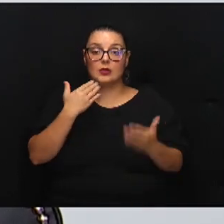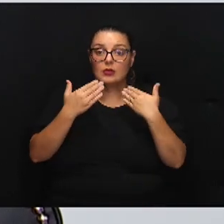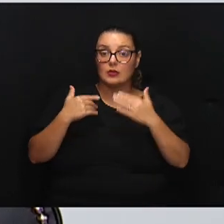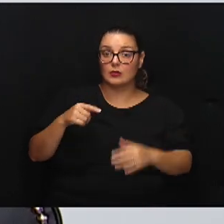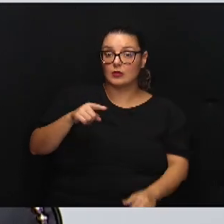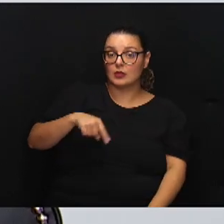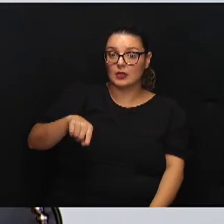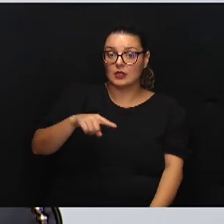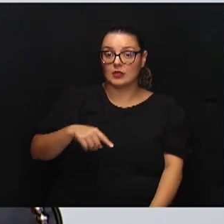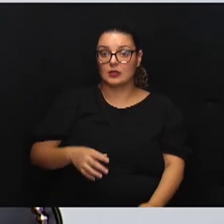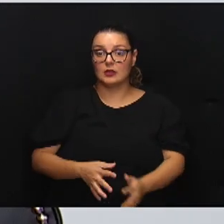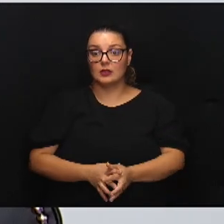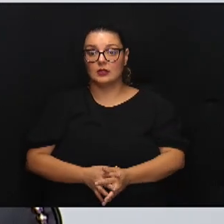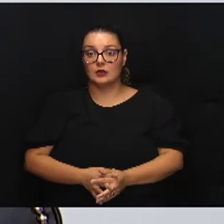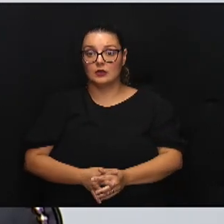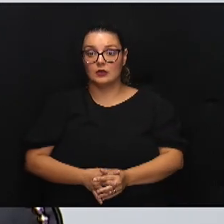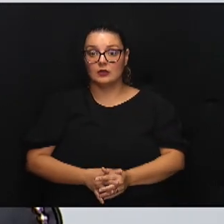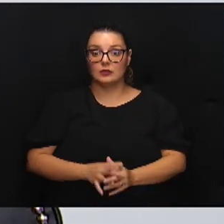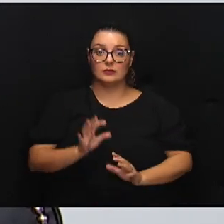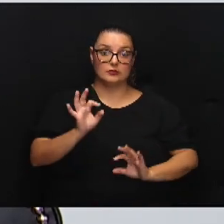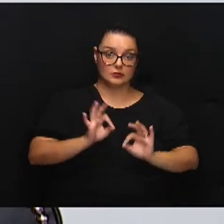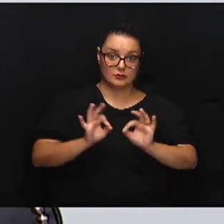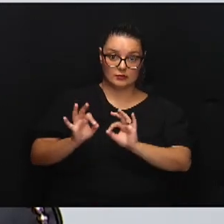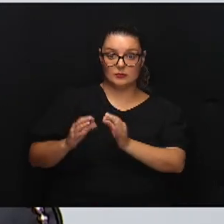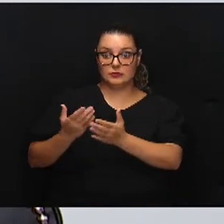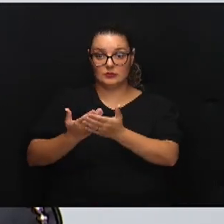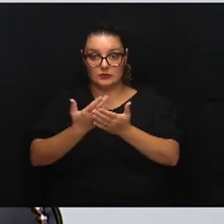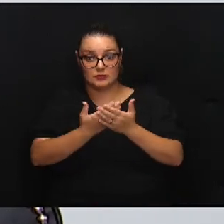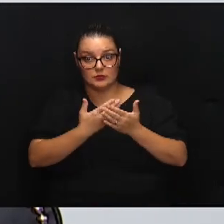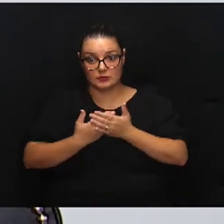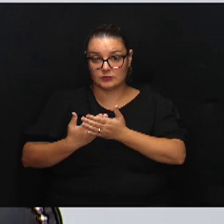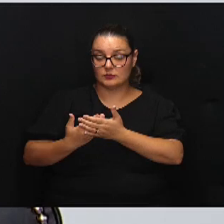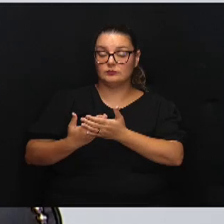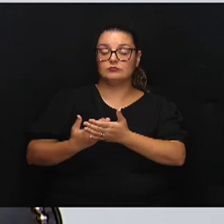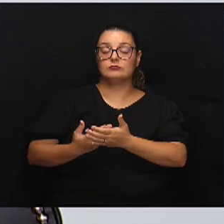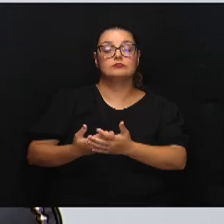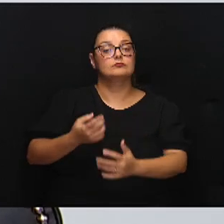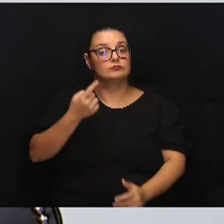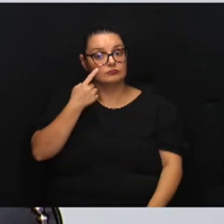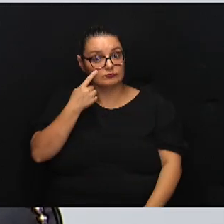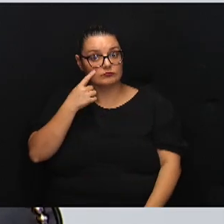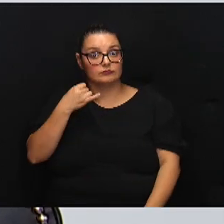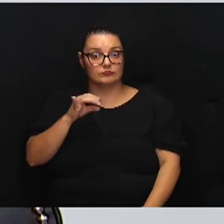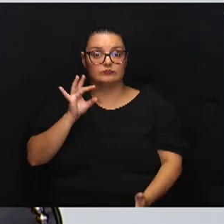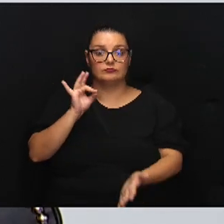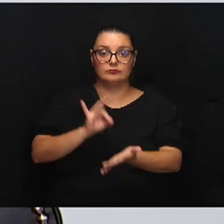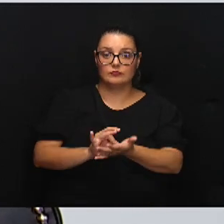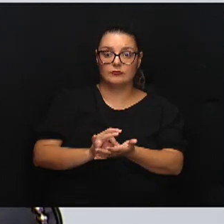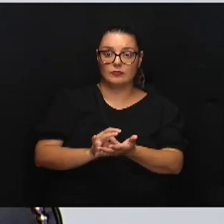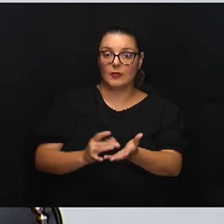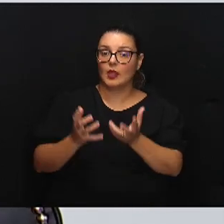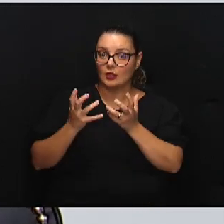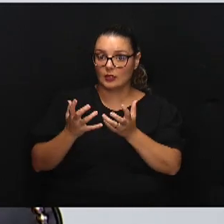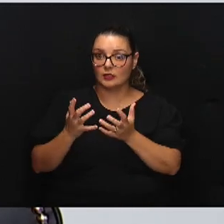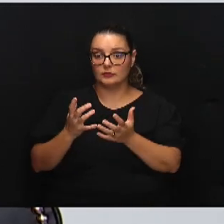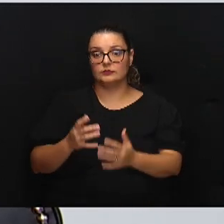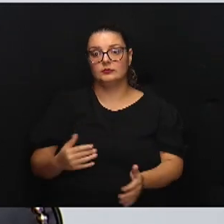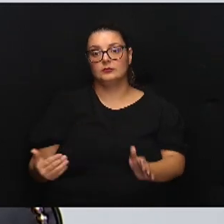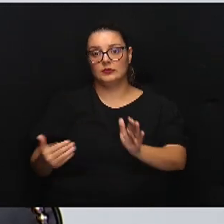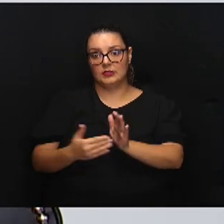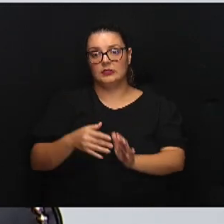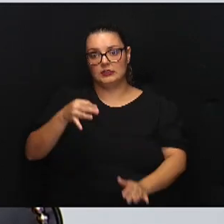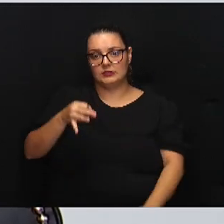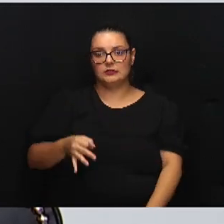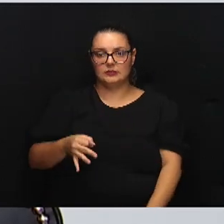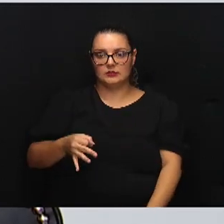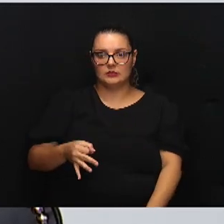elas, e me preparando, estudando, para ver se realmente era aquilo que eu queria, até ter a certeza